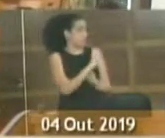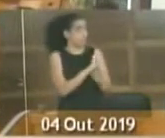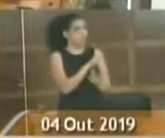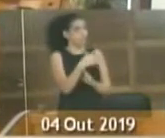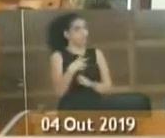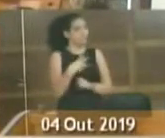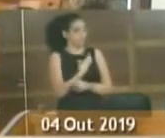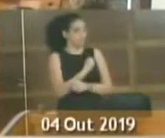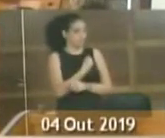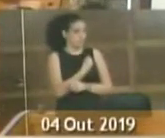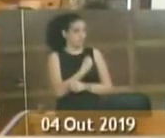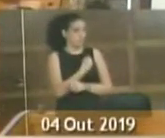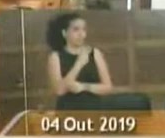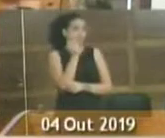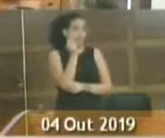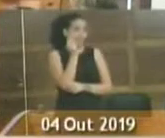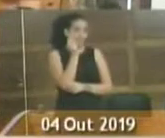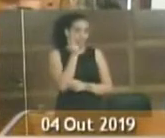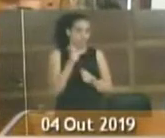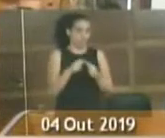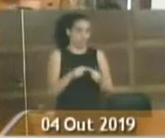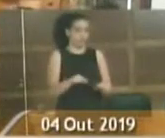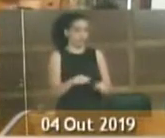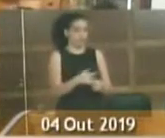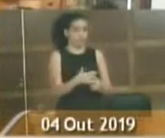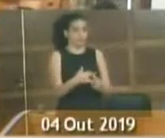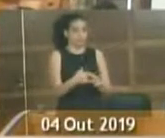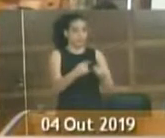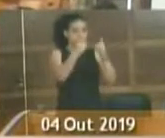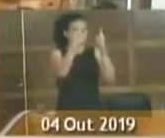dizendo. Então, o gatinho estava lá de frente para o meu prédio,